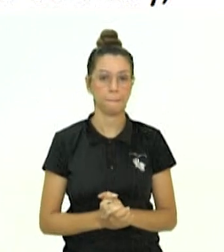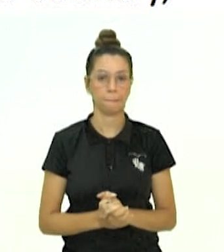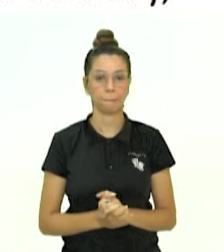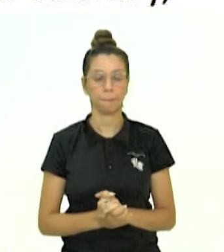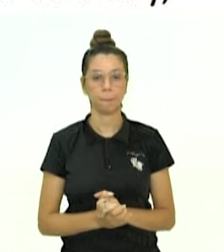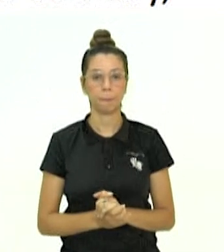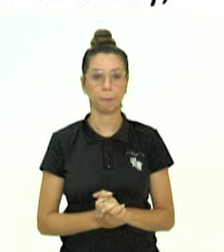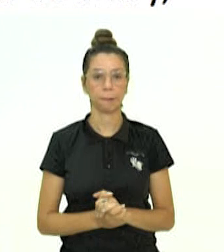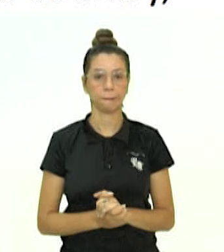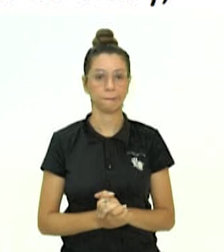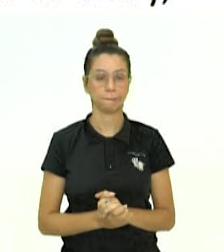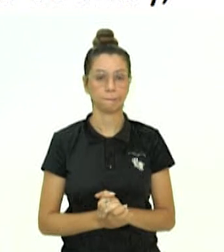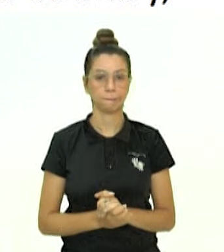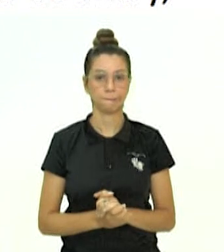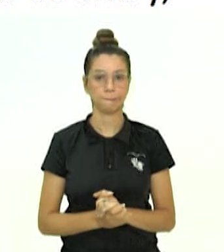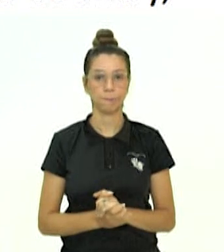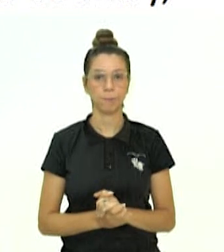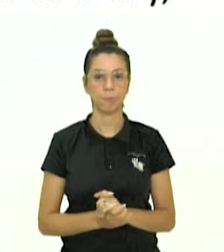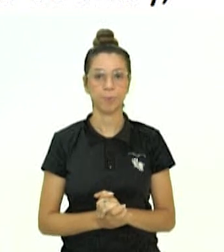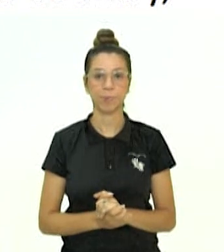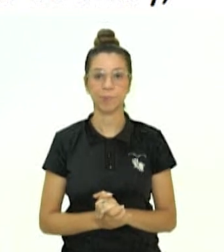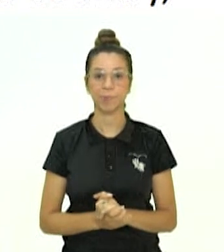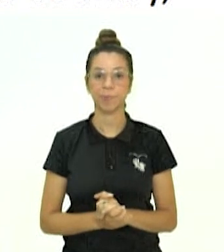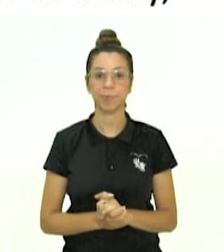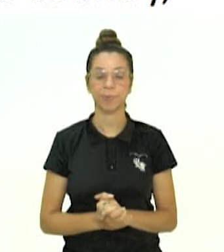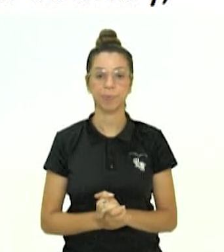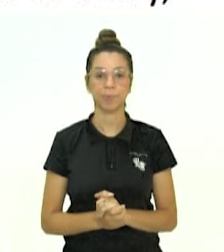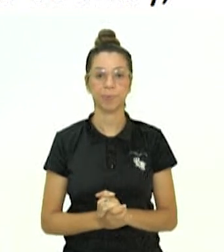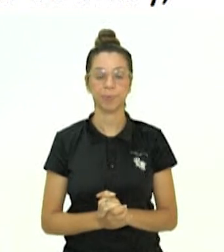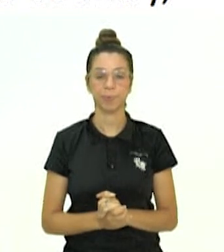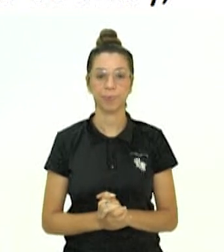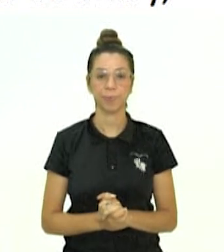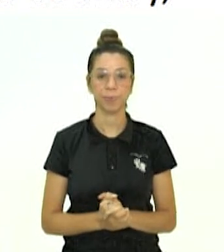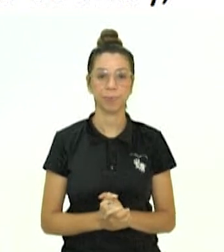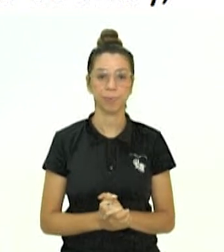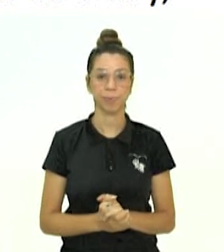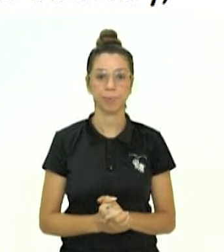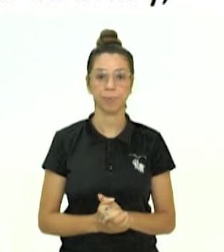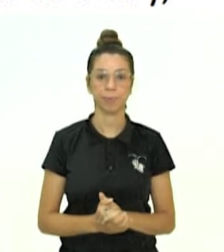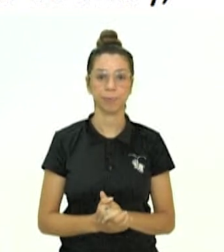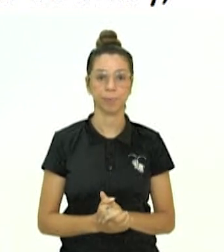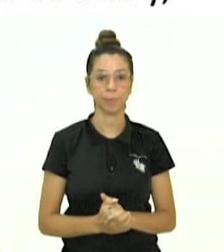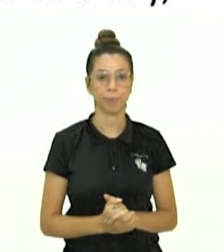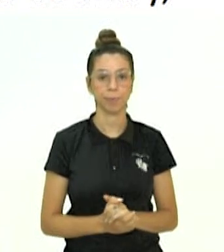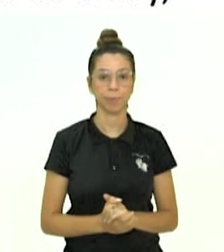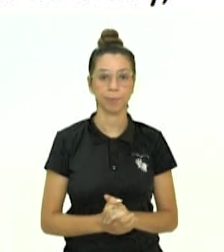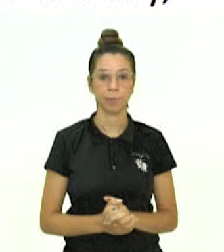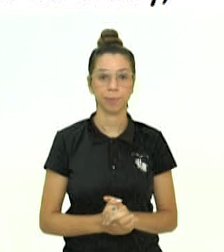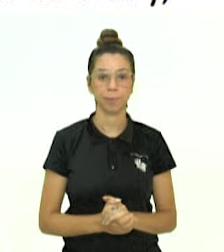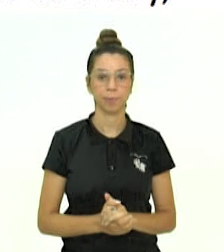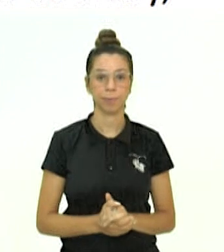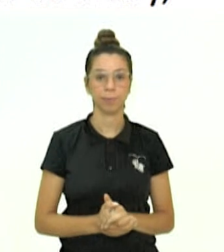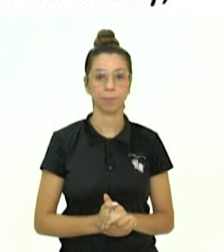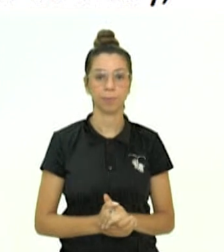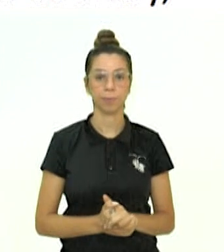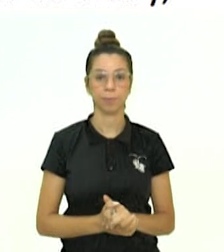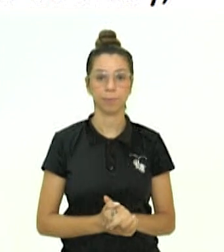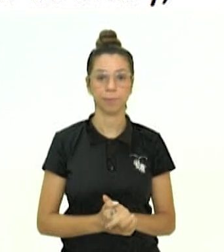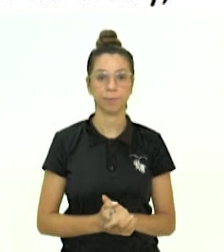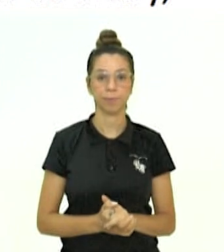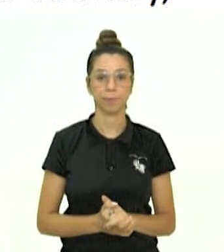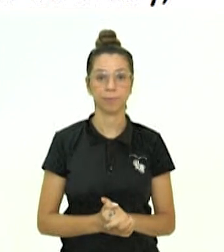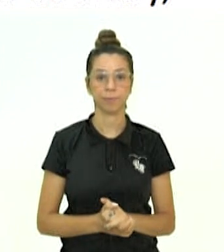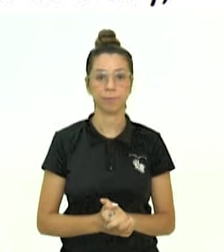and safer than living in the city. So, if you want a less hectic lifestyle, the country is the